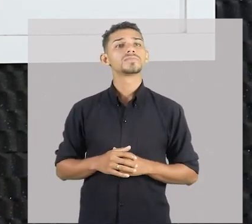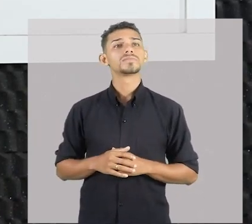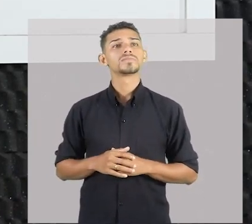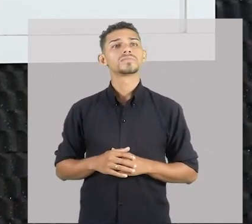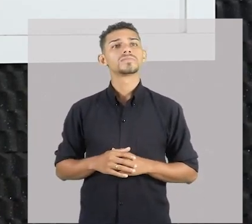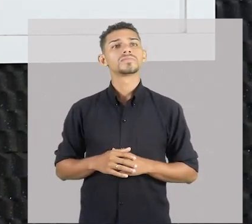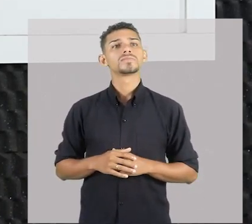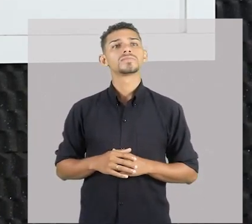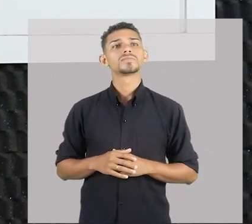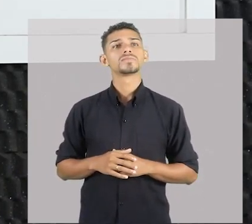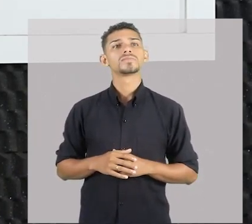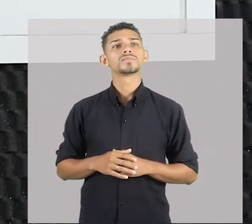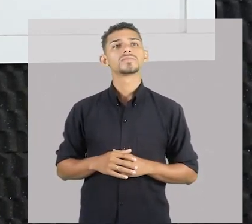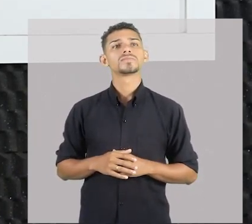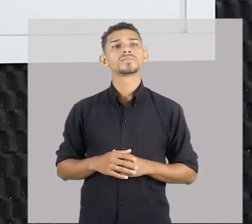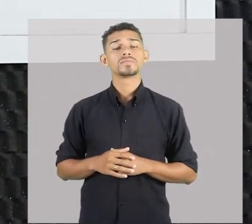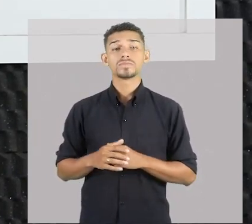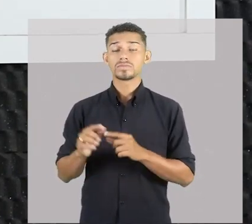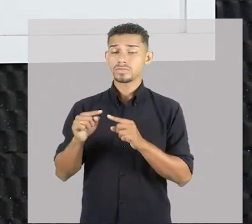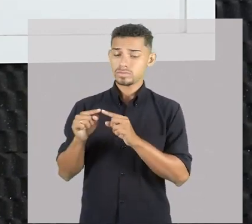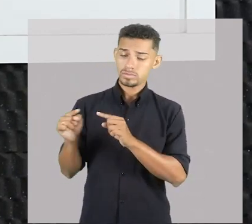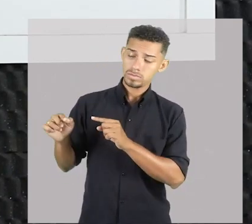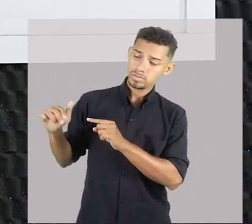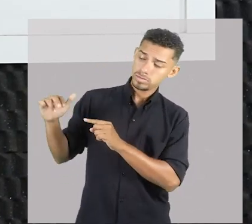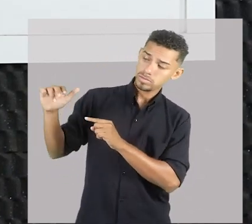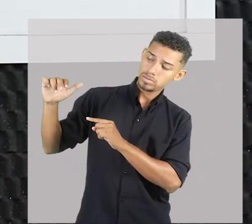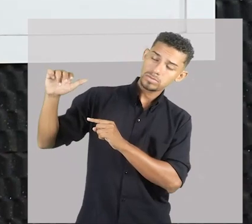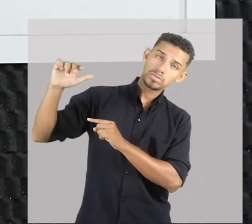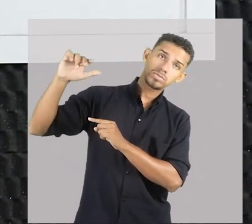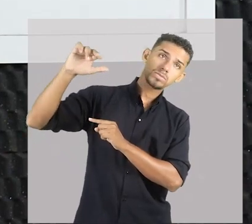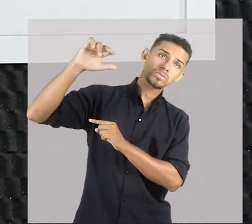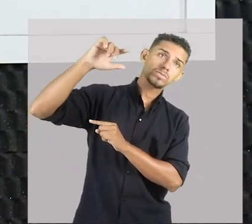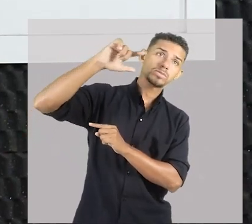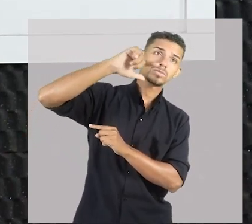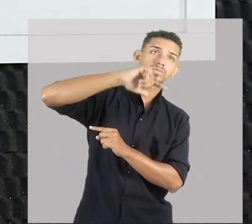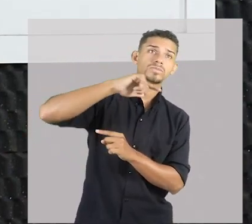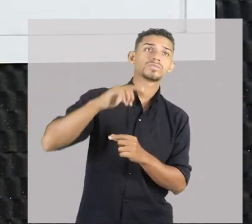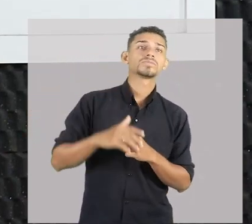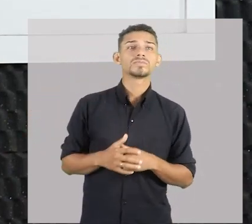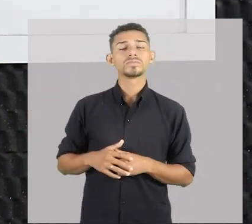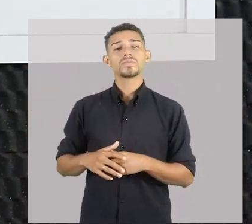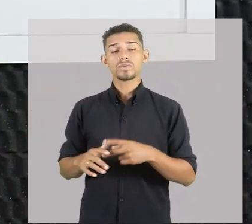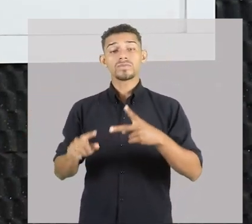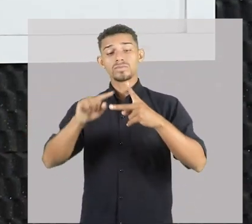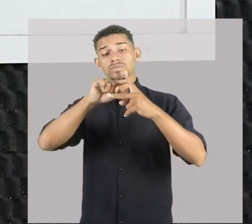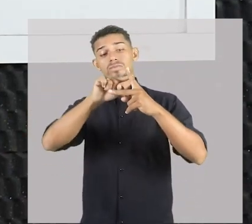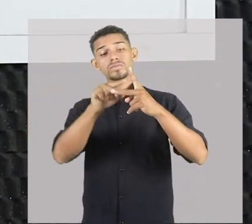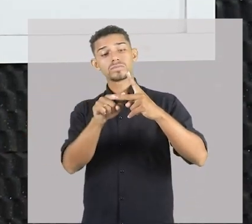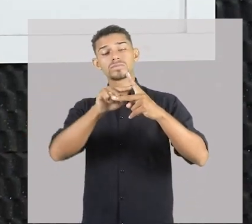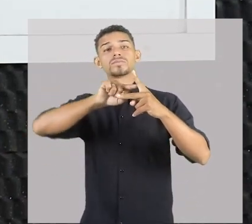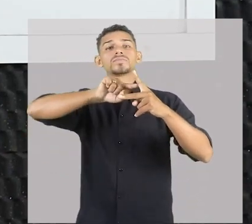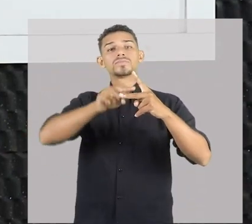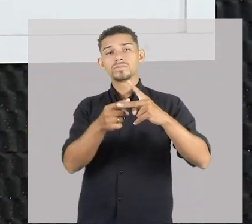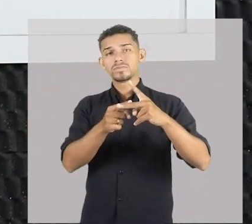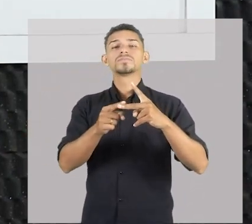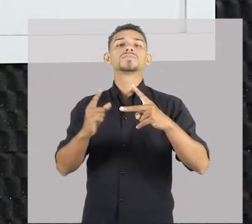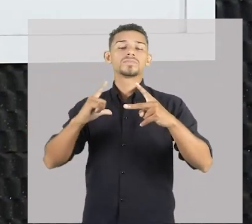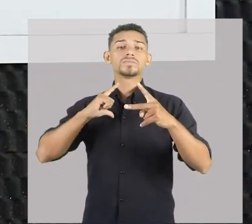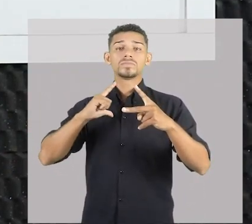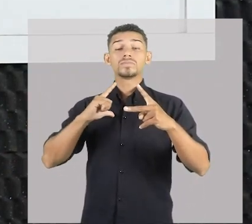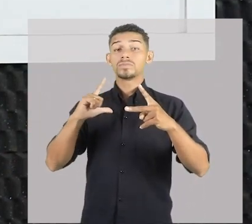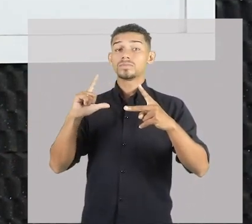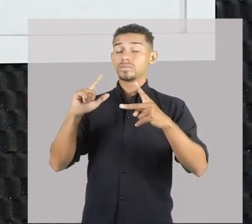ponto. Você, ó, enquanto estava correndo, você descreveu esse ângulo.